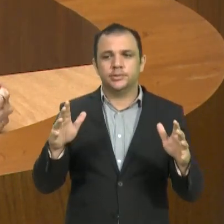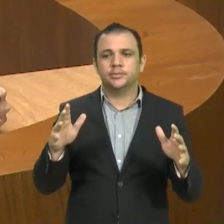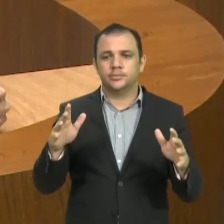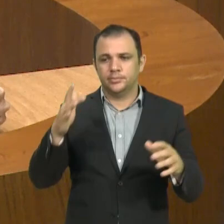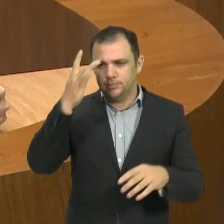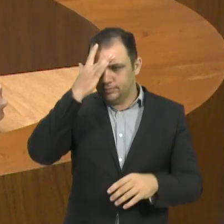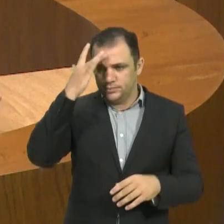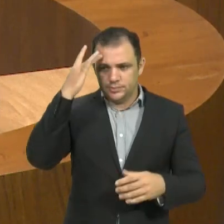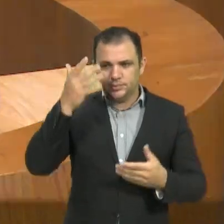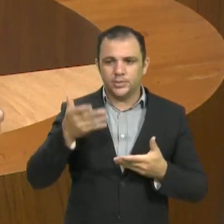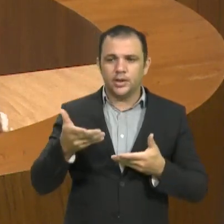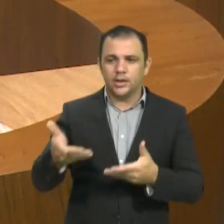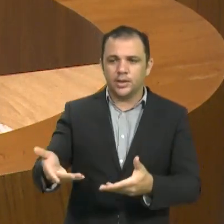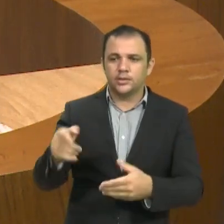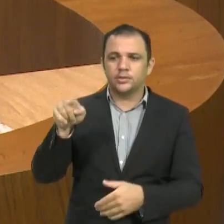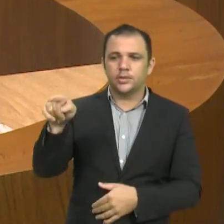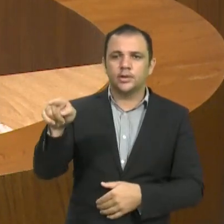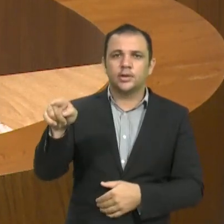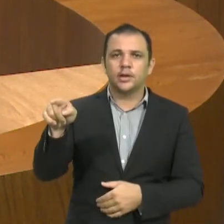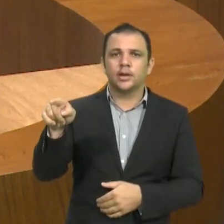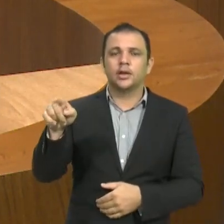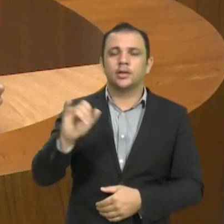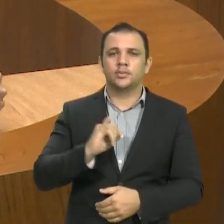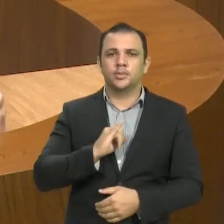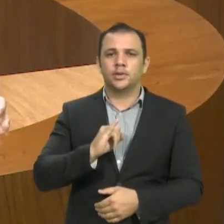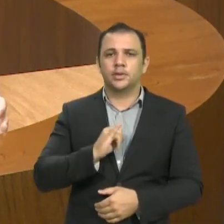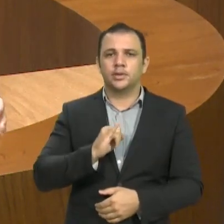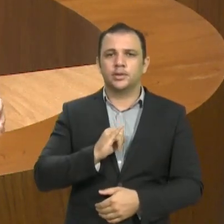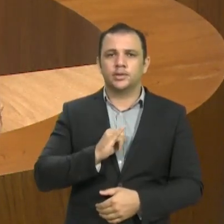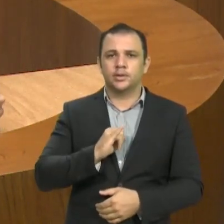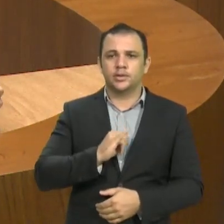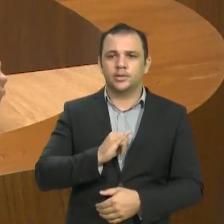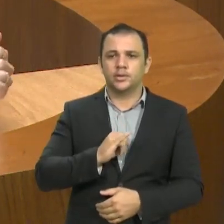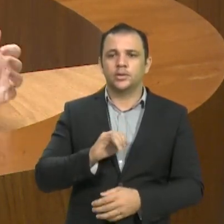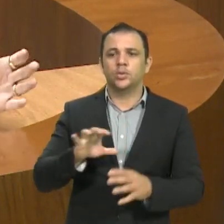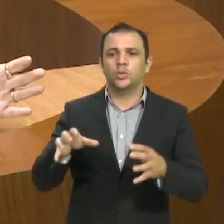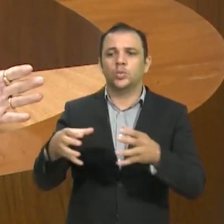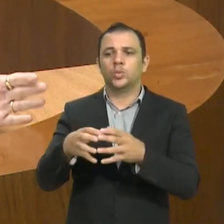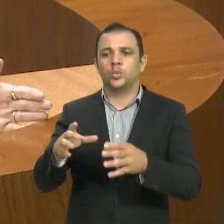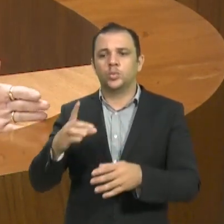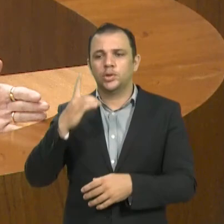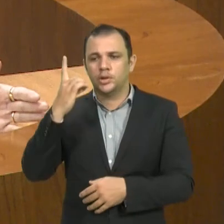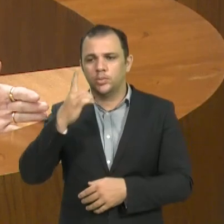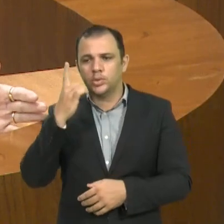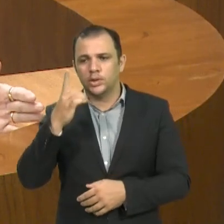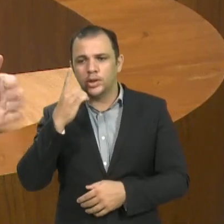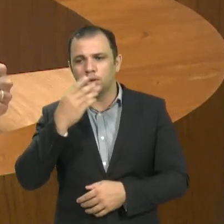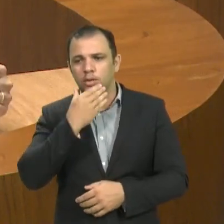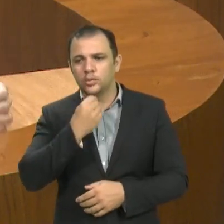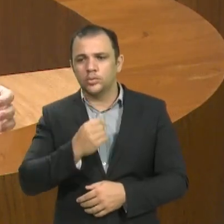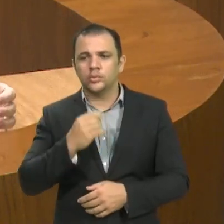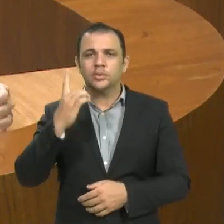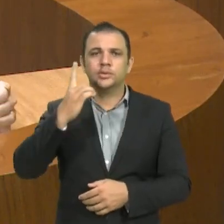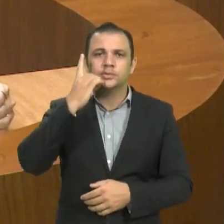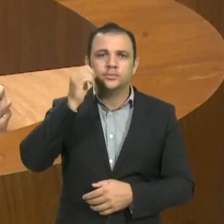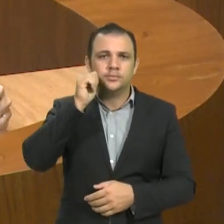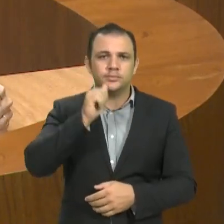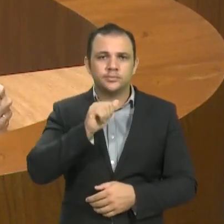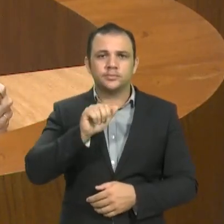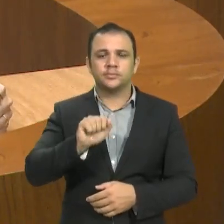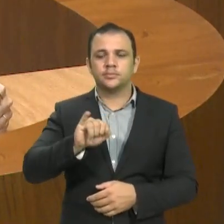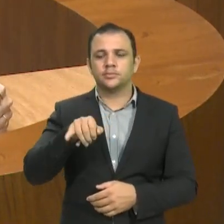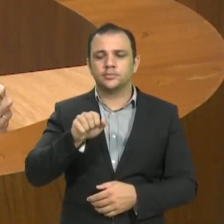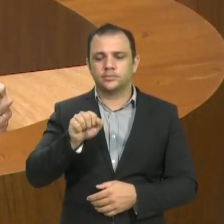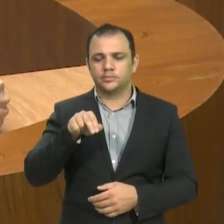de Imperatriz, nossos colegas deputados, deputada Janaína Ramos, deputado Rio do Amaral, deputado